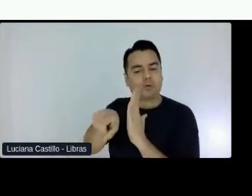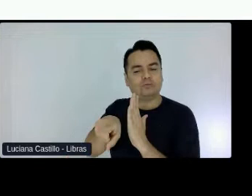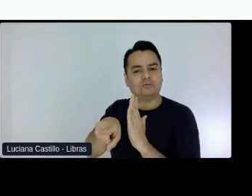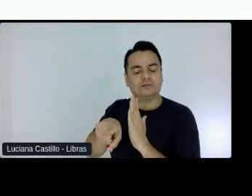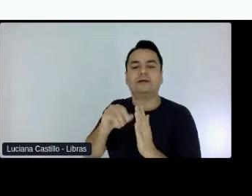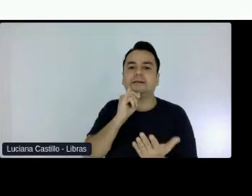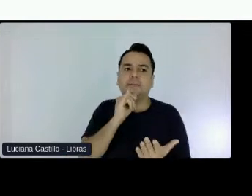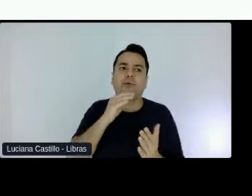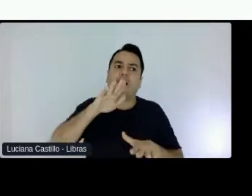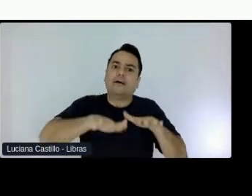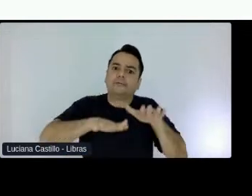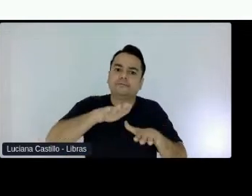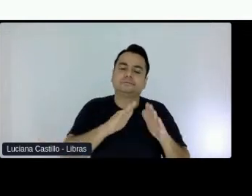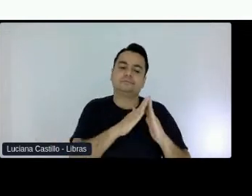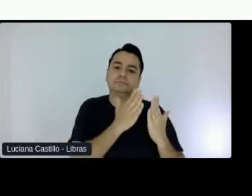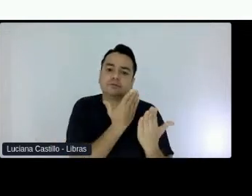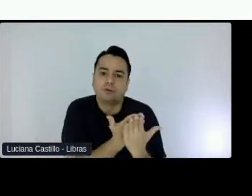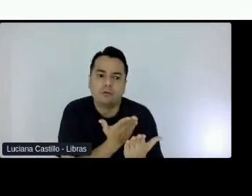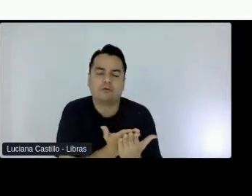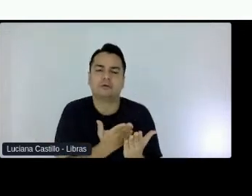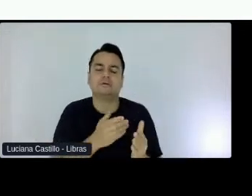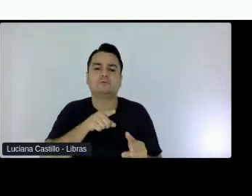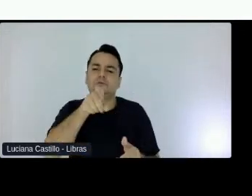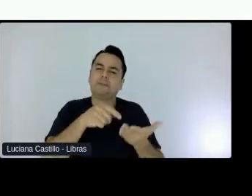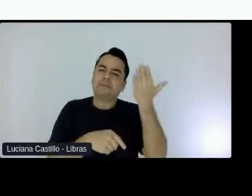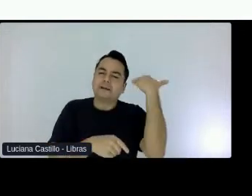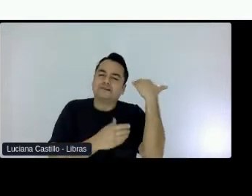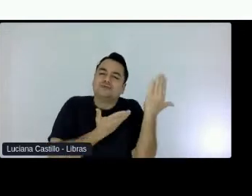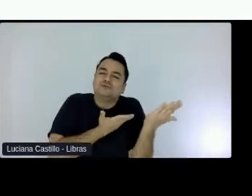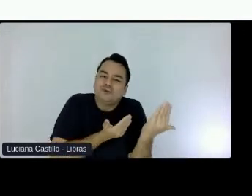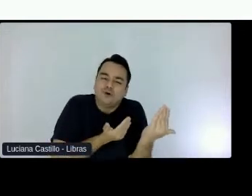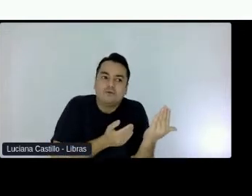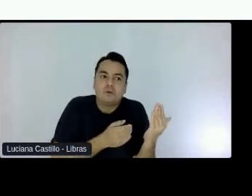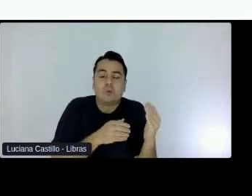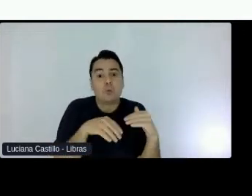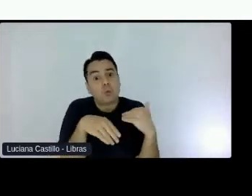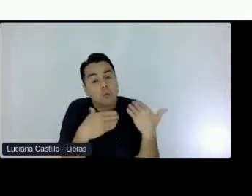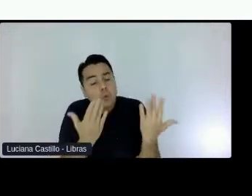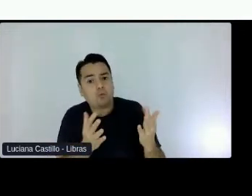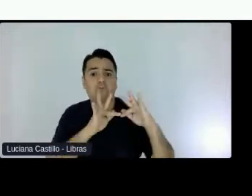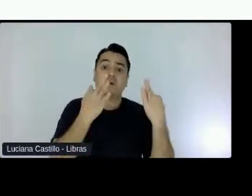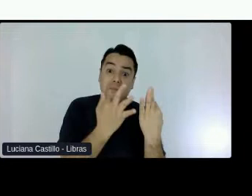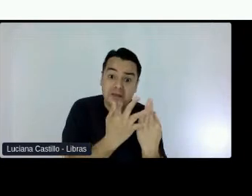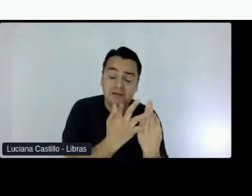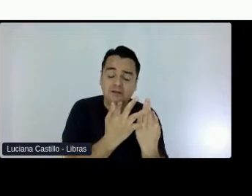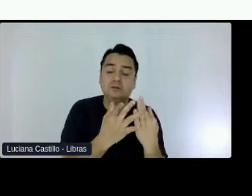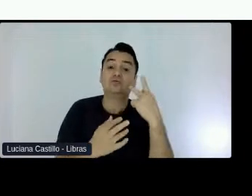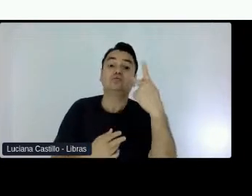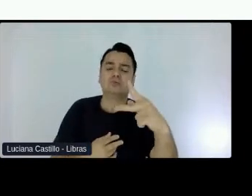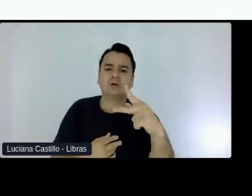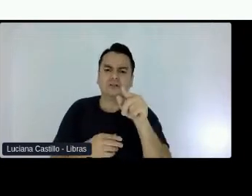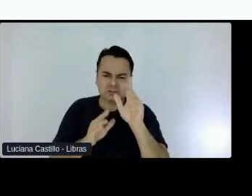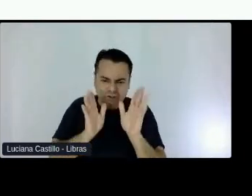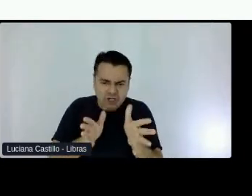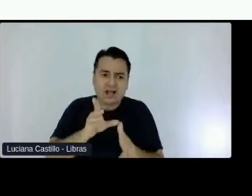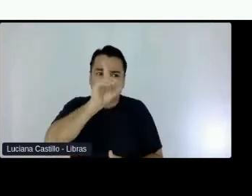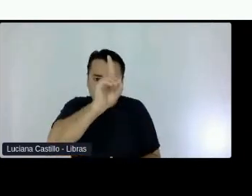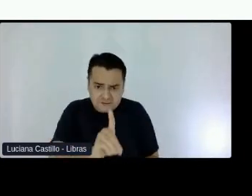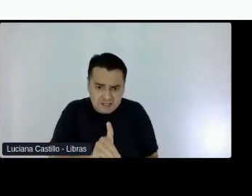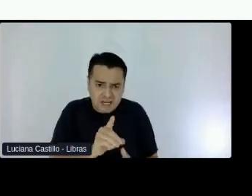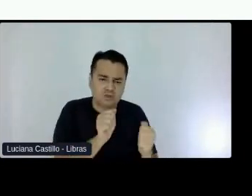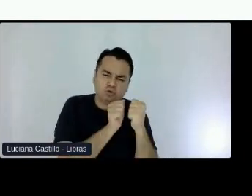escola, adolescência, na família, porque o desconhecimento é o que gera o preconceito, é o que gera